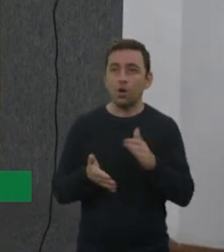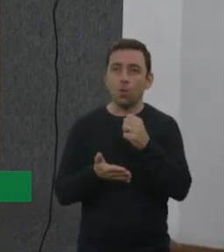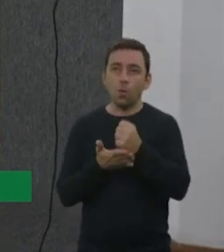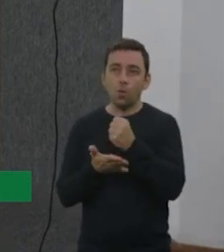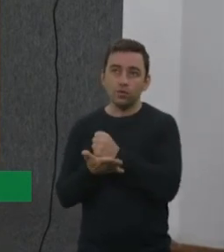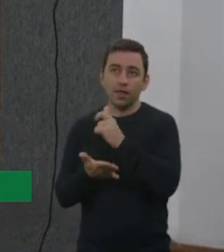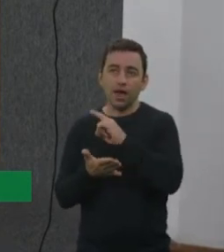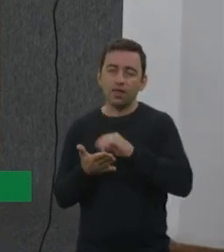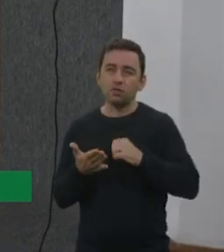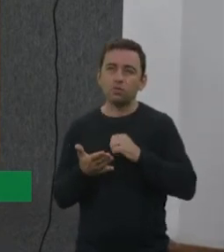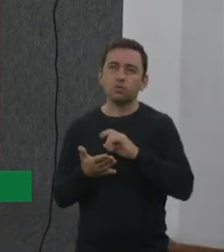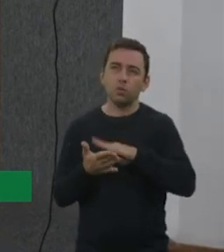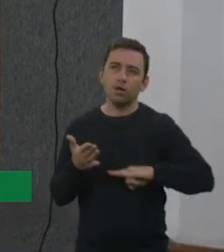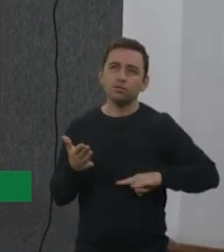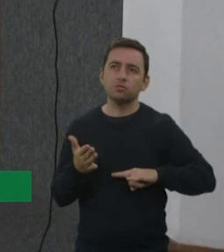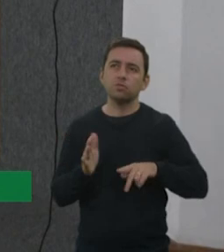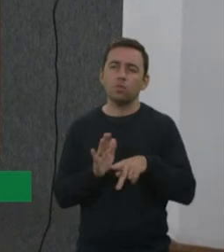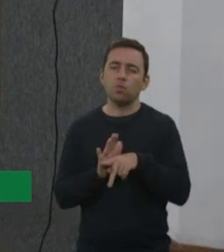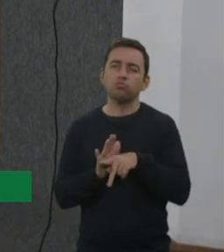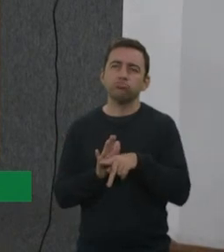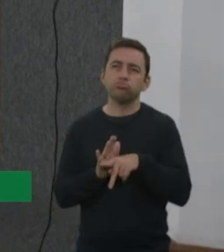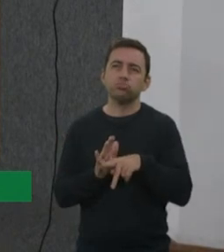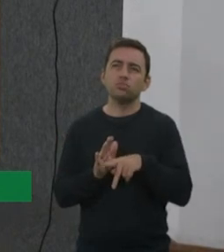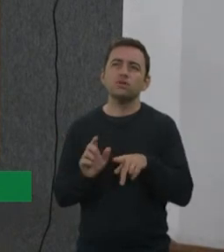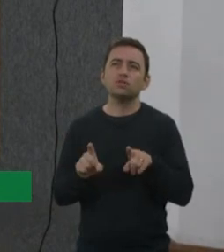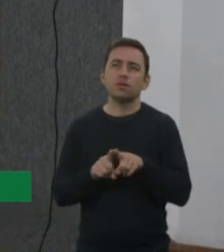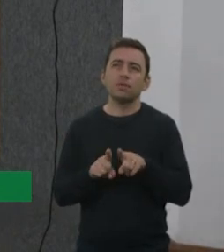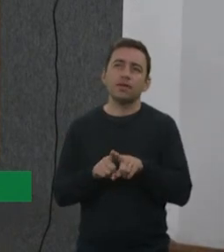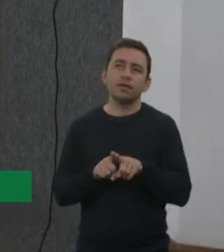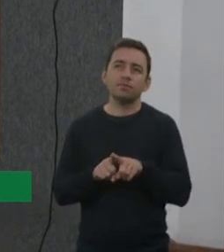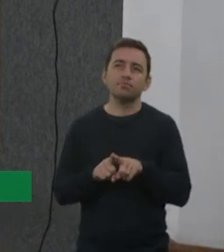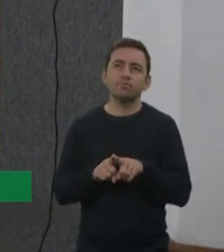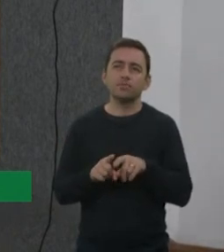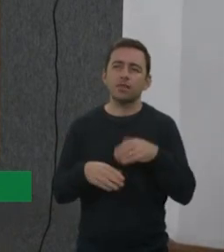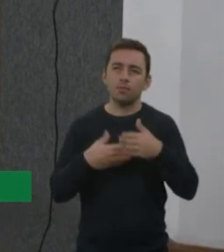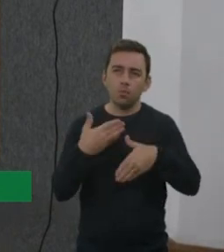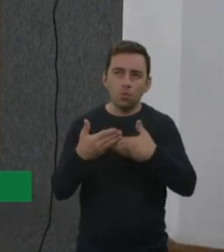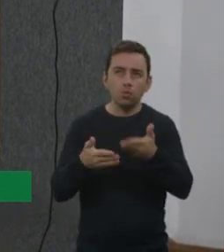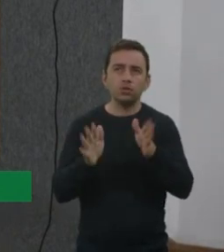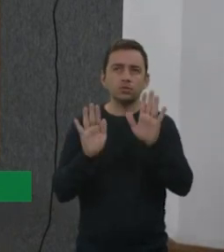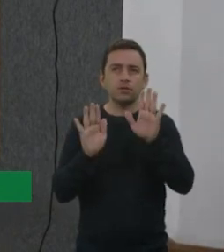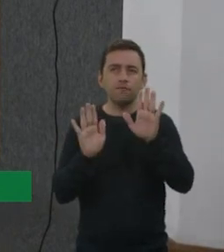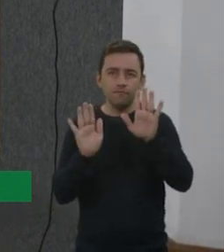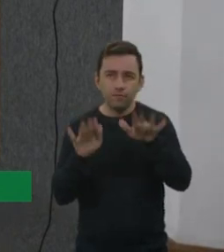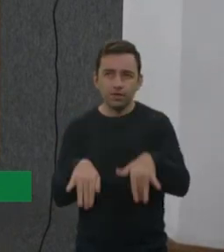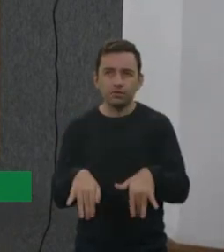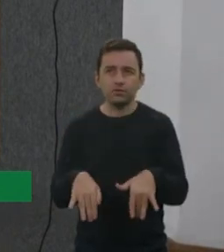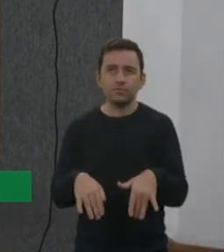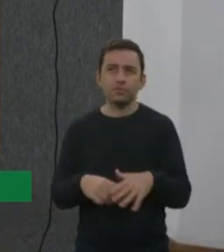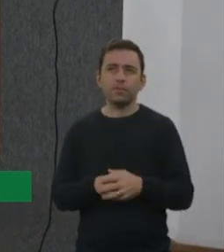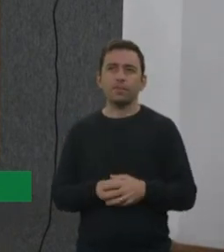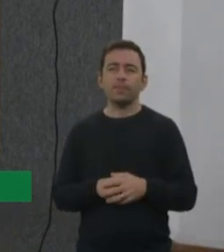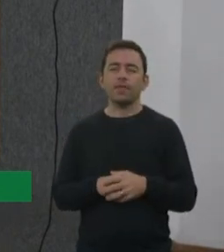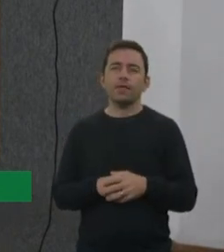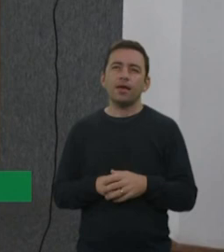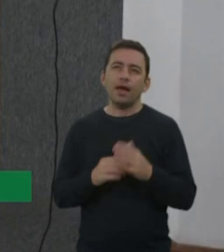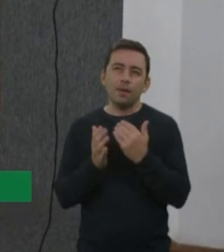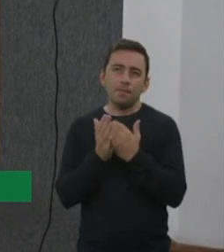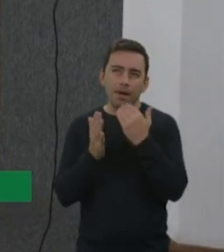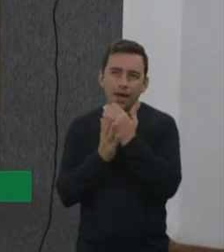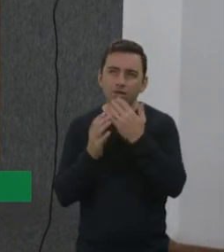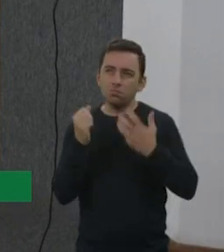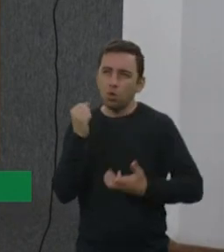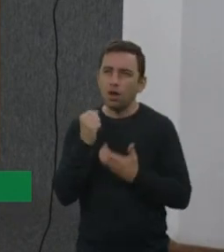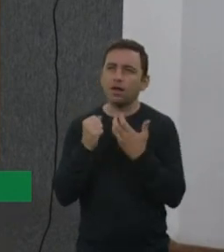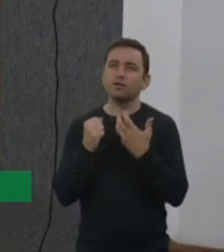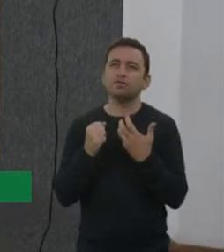de 100 mil lancetas, como está ali. Assim que for terminada essa parte de mais burocrática, né, da compra, aí vai ser